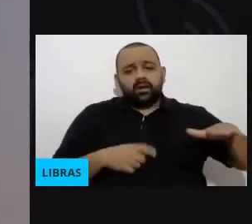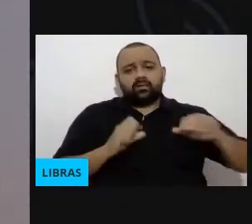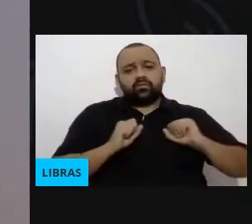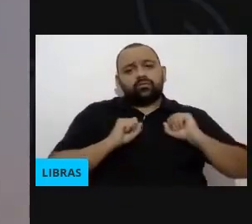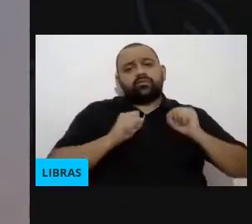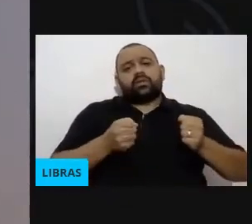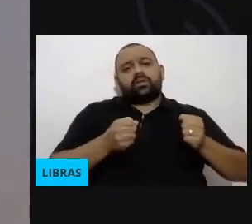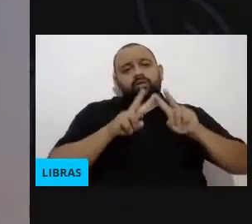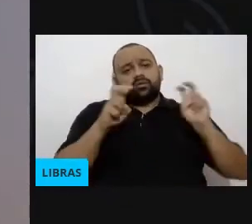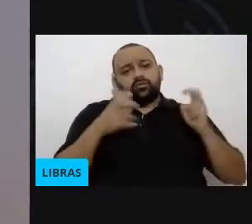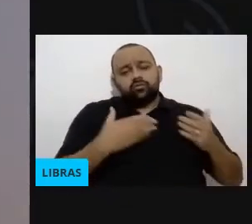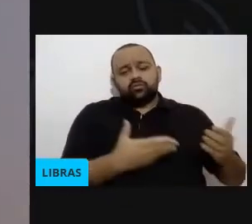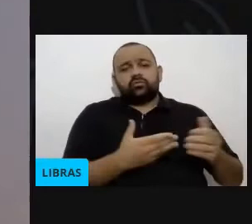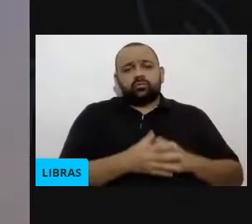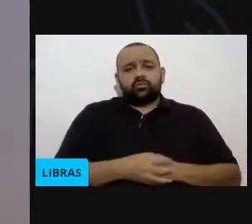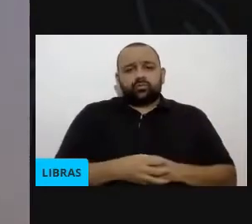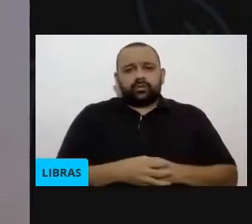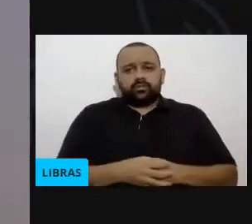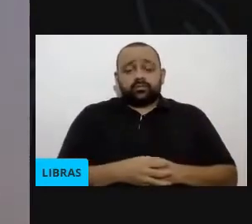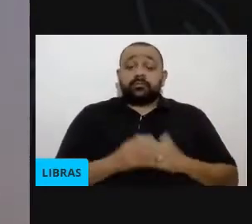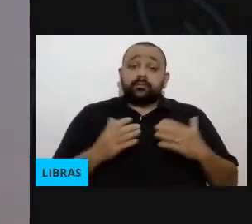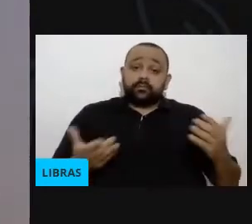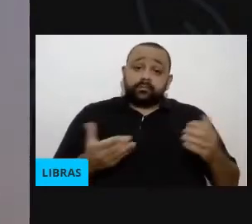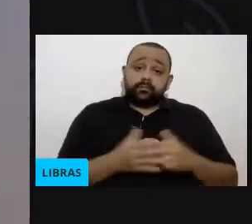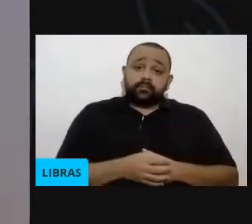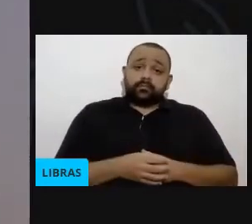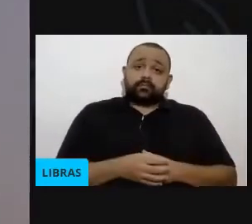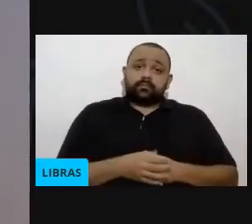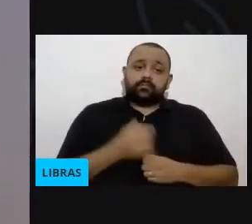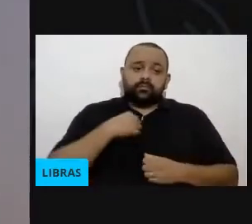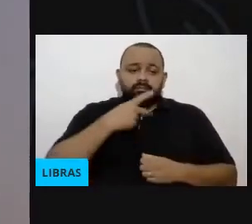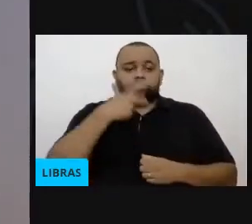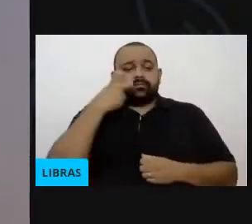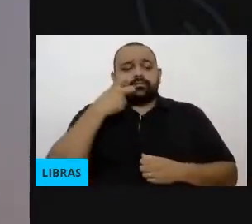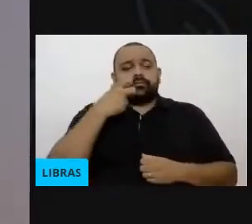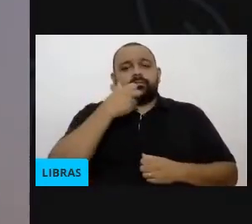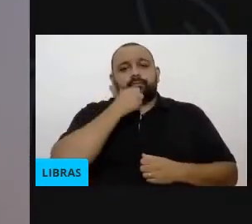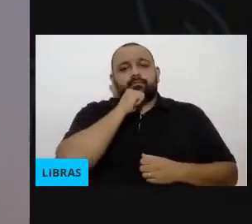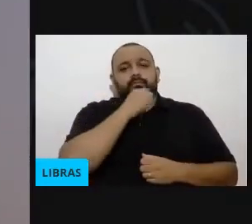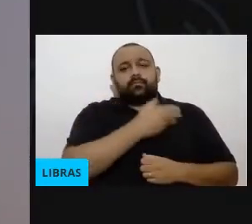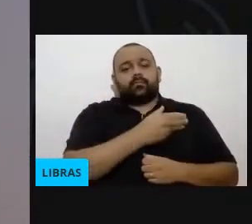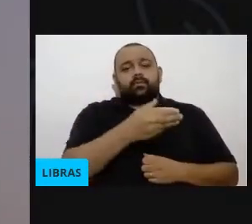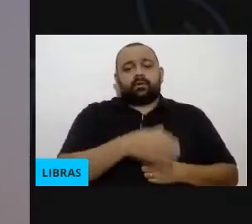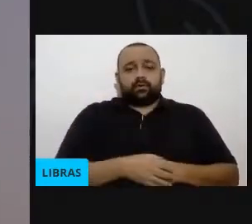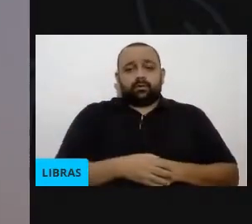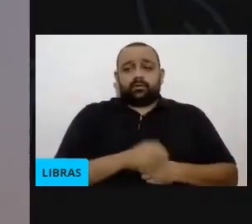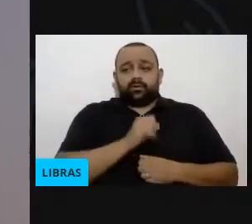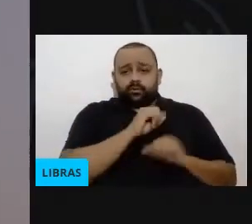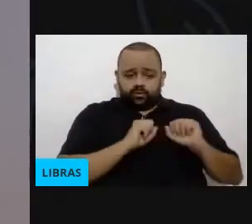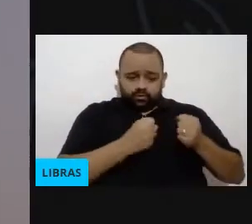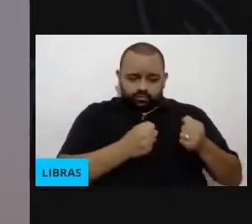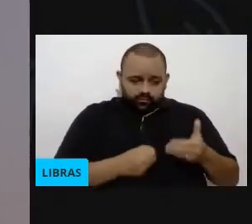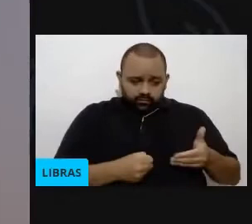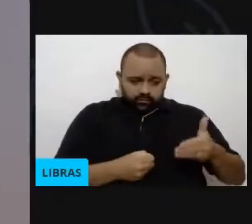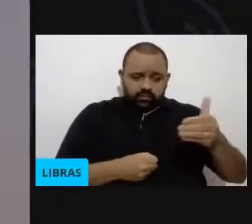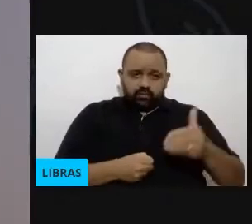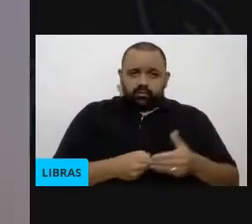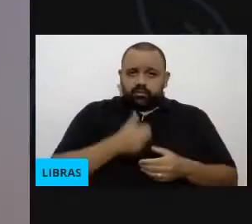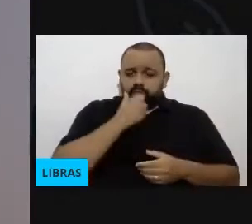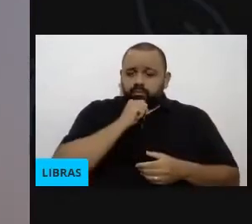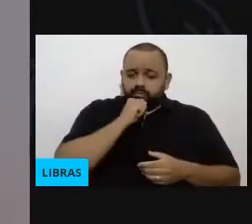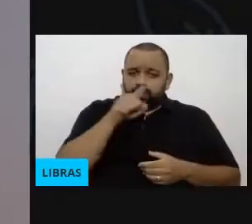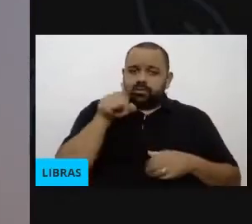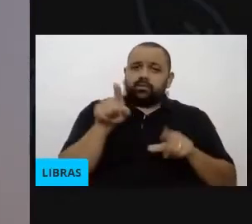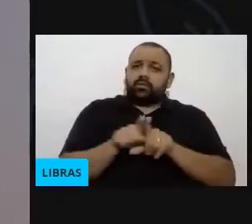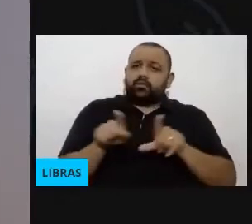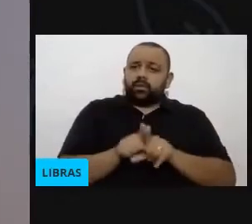desenvolvimento necessita. Então, eu olho muito para as mães, porque se eles são guerreiros, vocês também. E